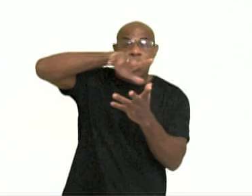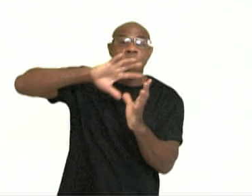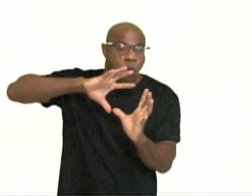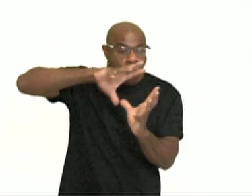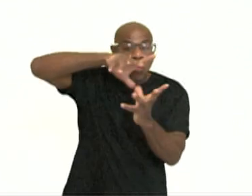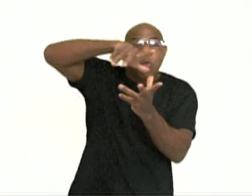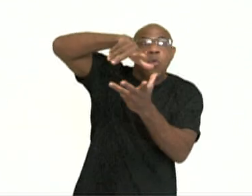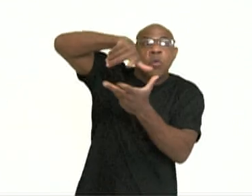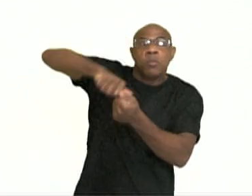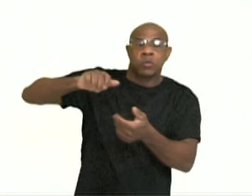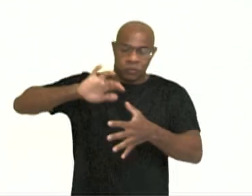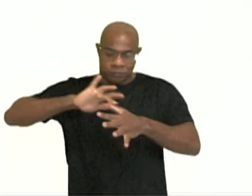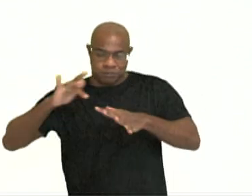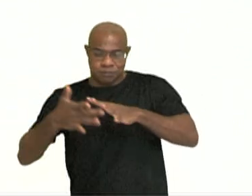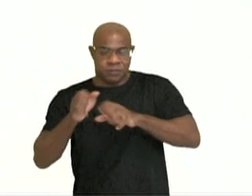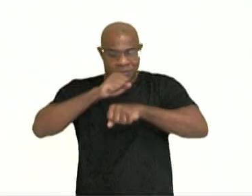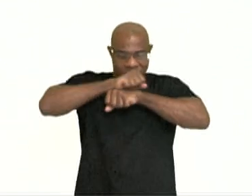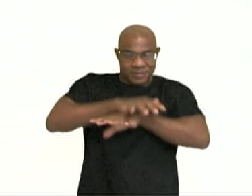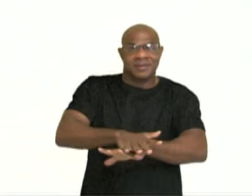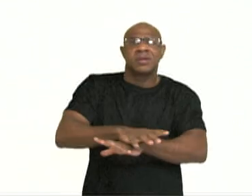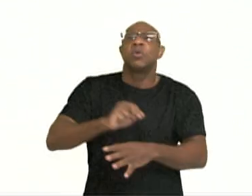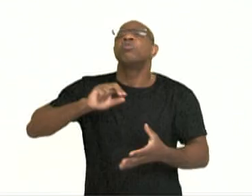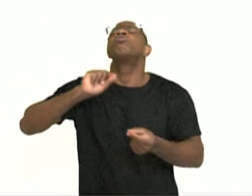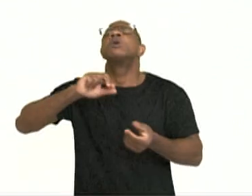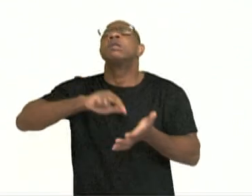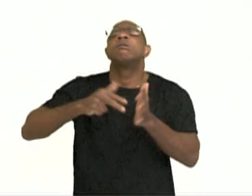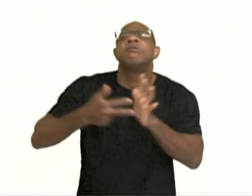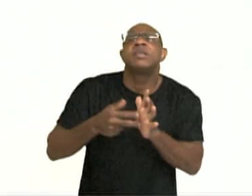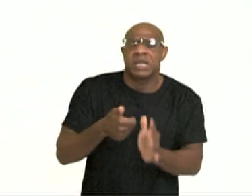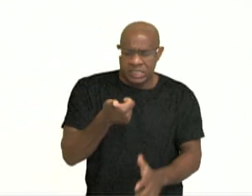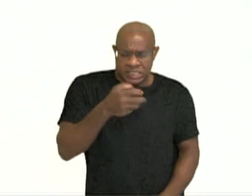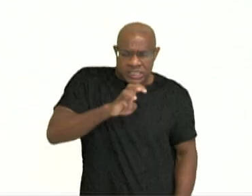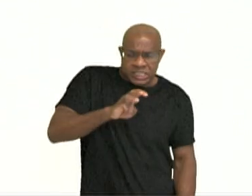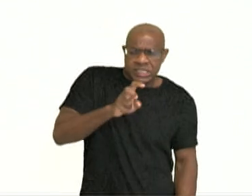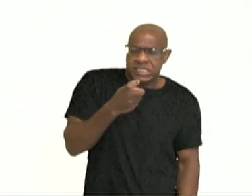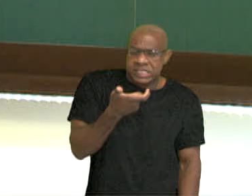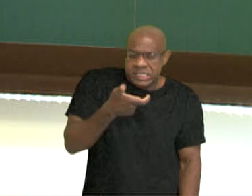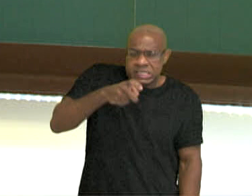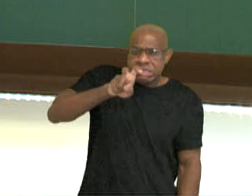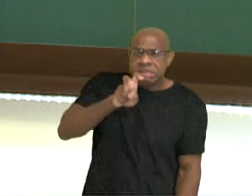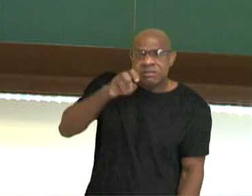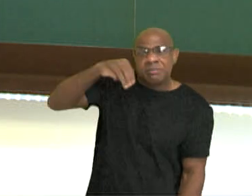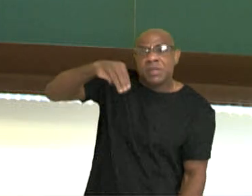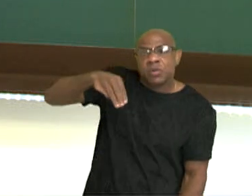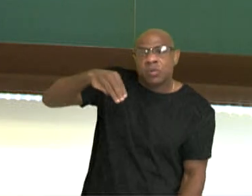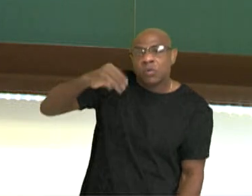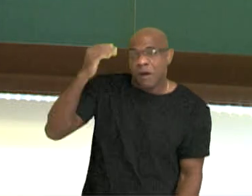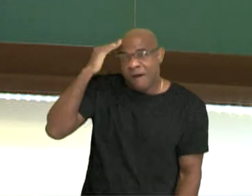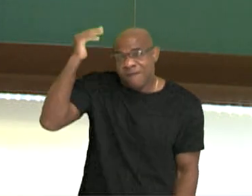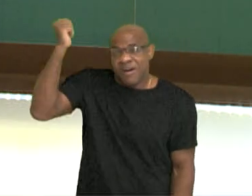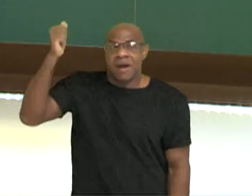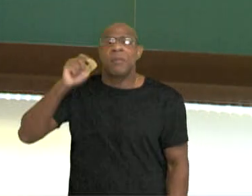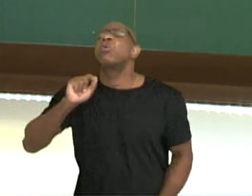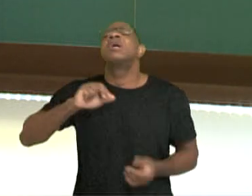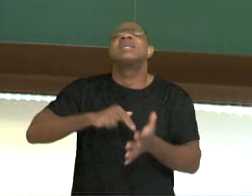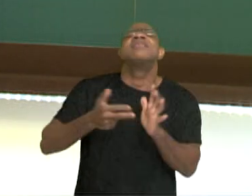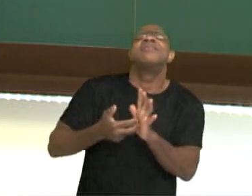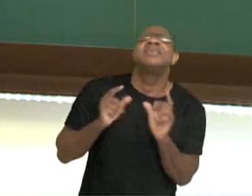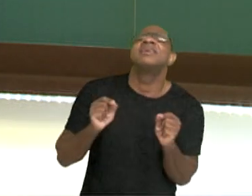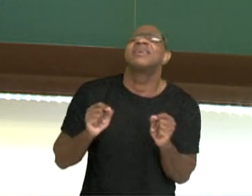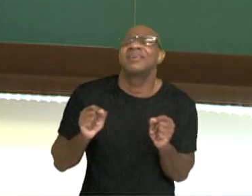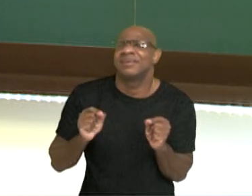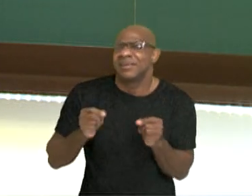que significa 15 minutinhos de fama? Então, nesse universo aqui, ó, das redes sociais, Facebook,